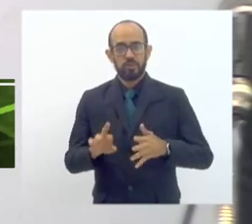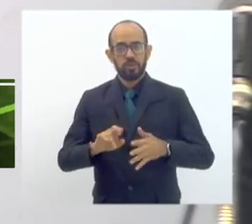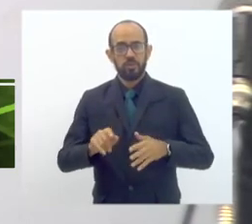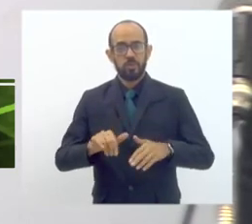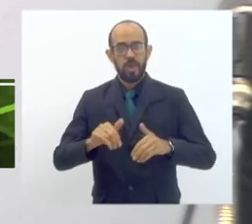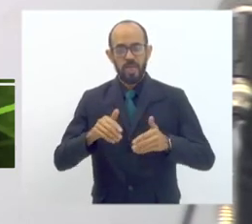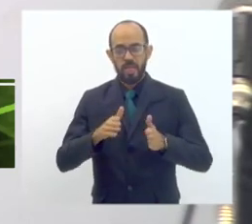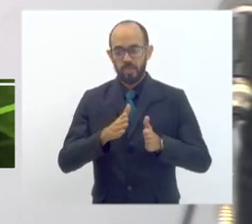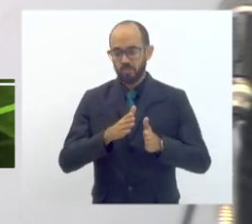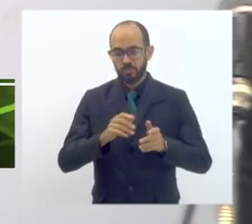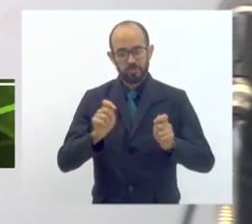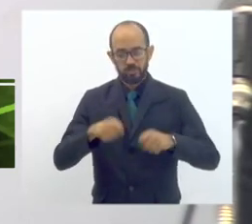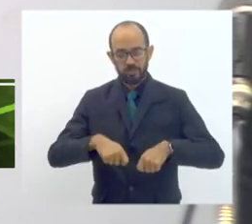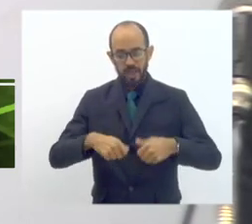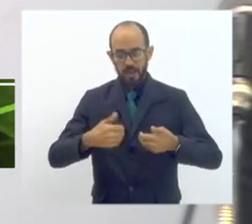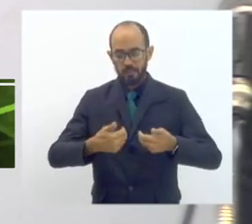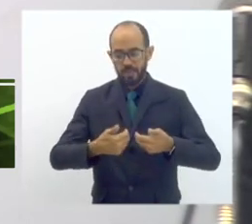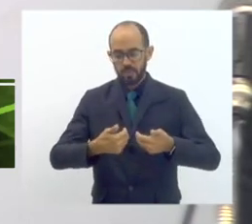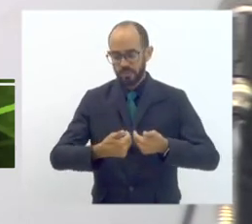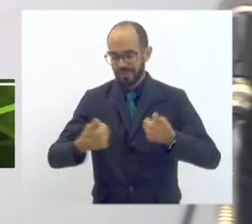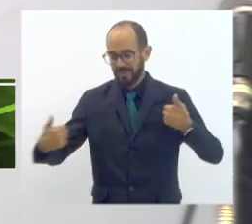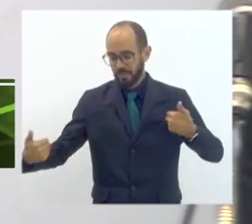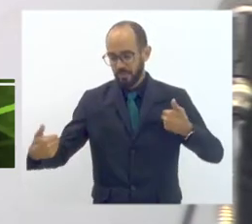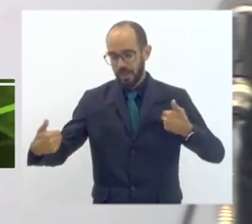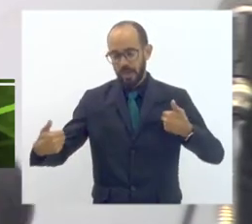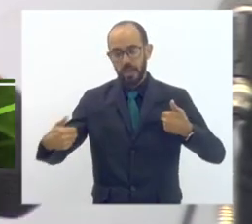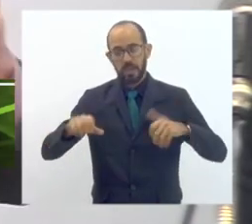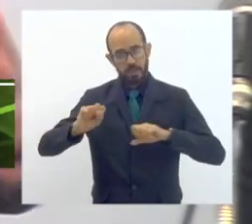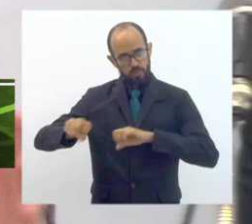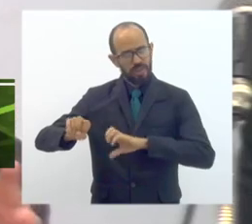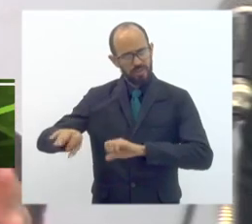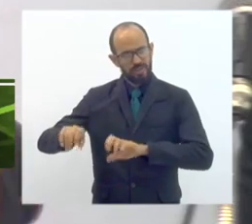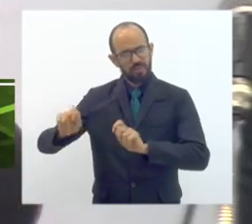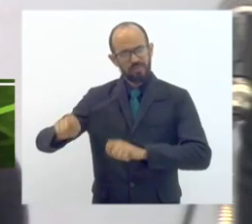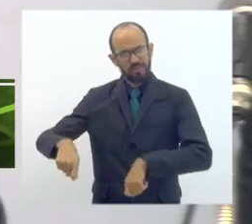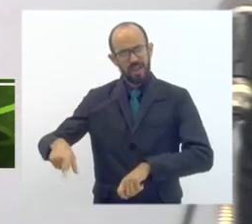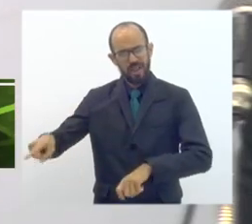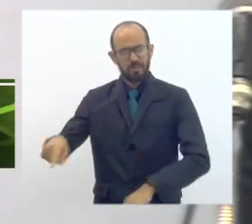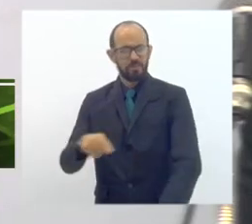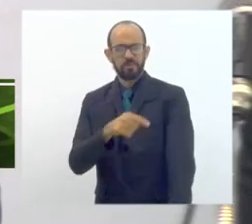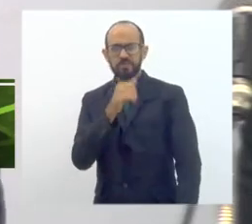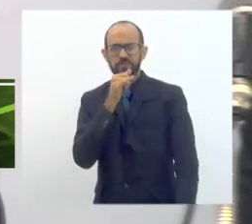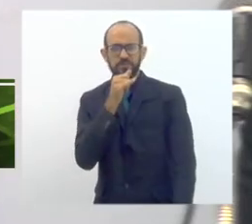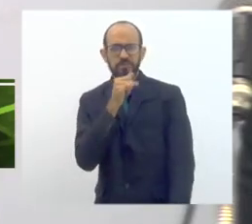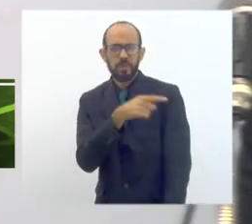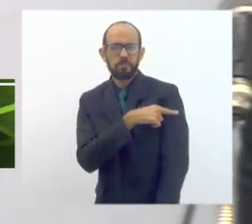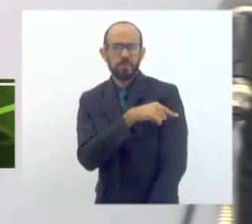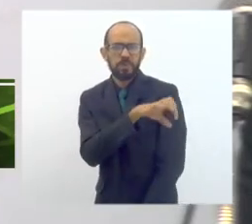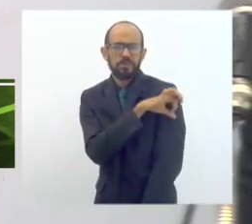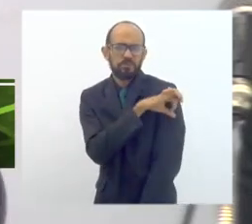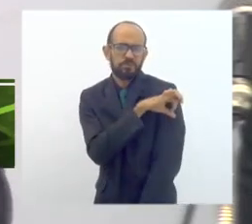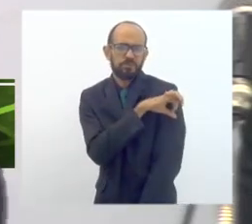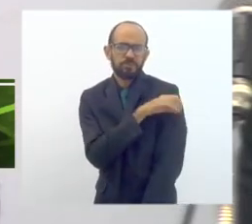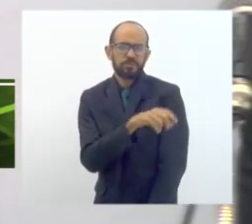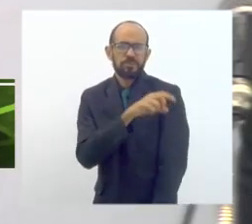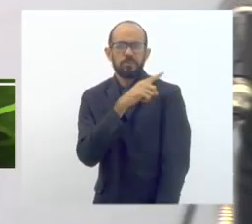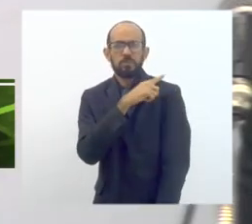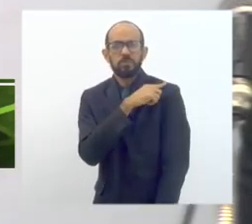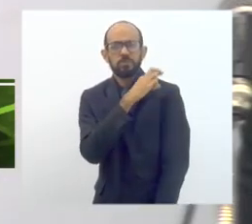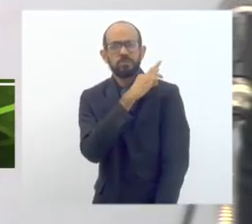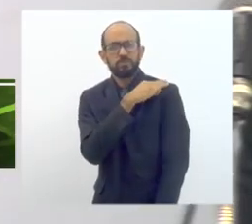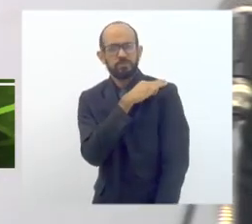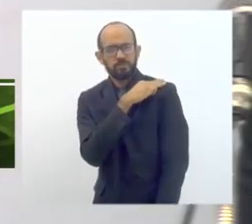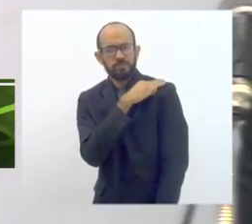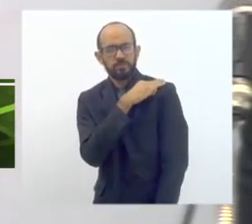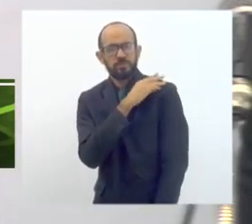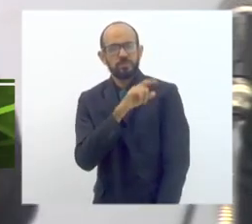compartimentalizável. Na educação, a gente tem as atribuições mais claras. Ensino fundamental com um ente, ensino médio com outro ente,